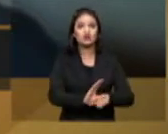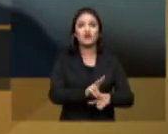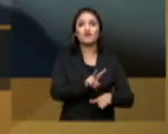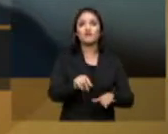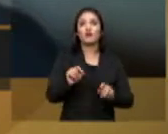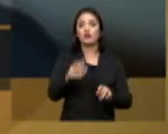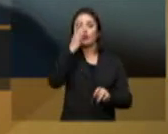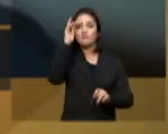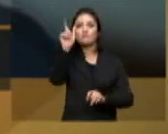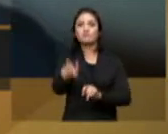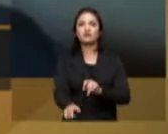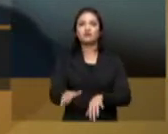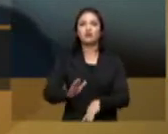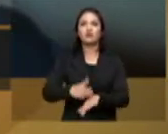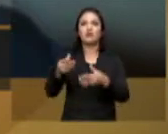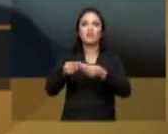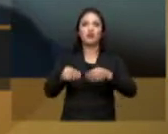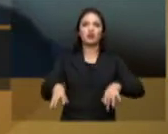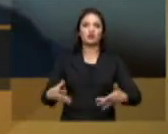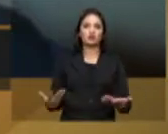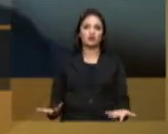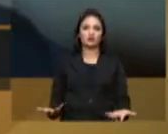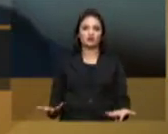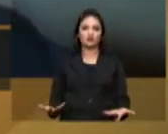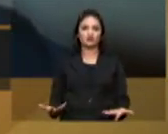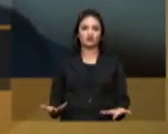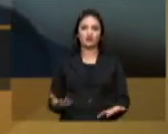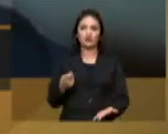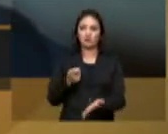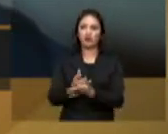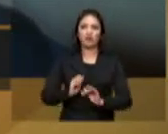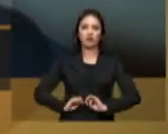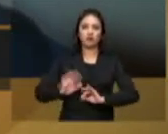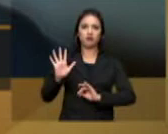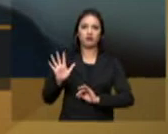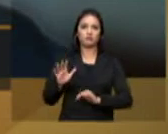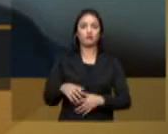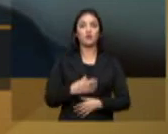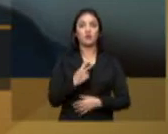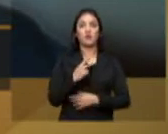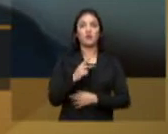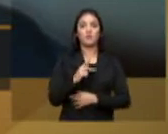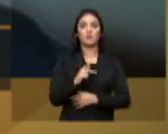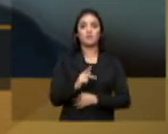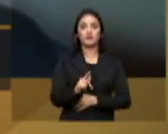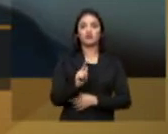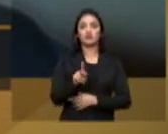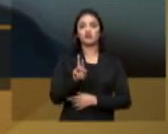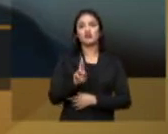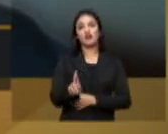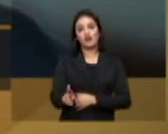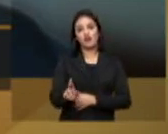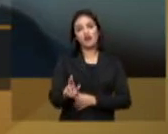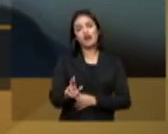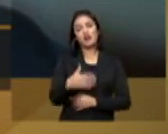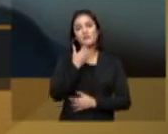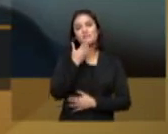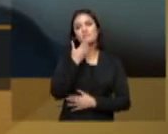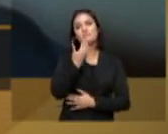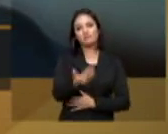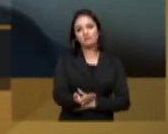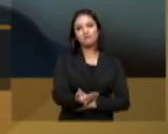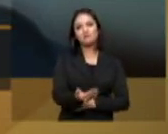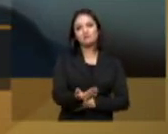o contribuinte. O procurador-geral da República opinou pela procedência do pedido. Esse é o relatório